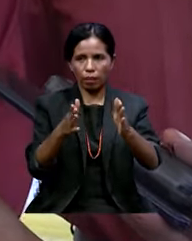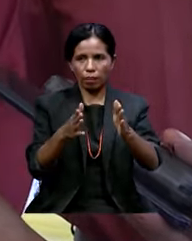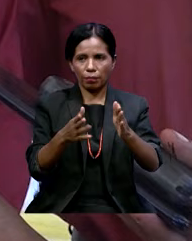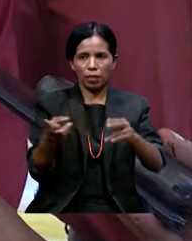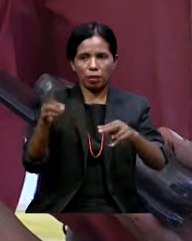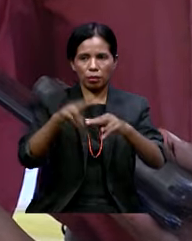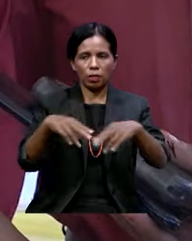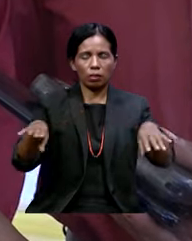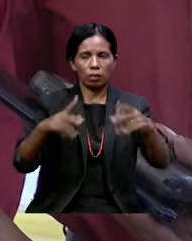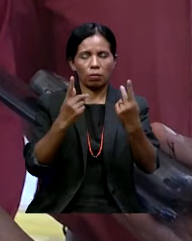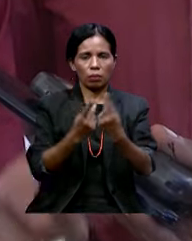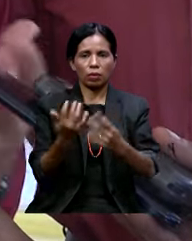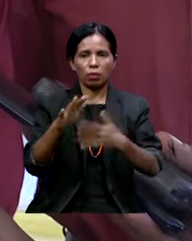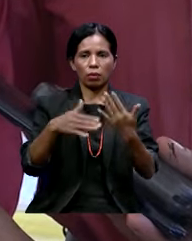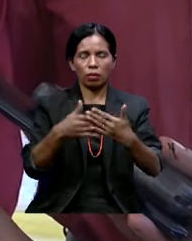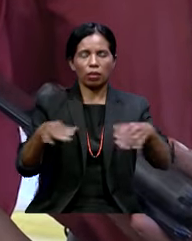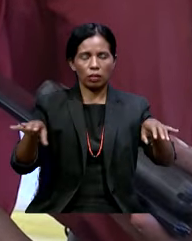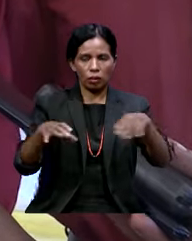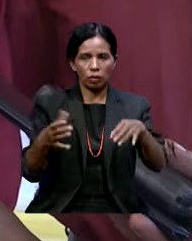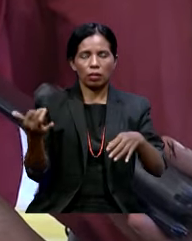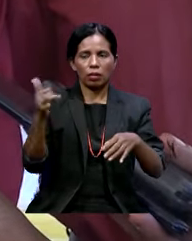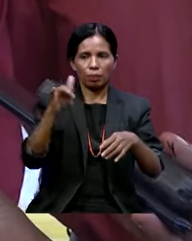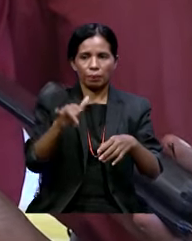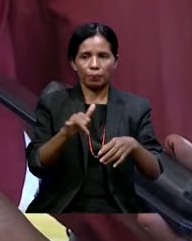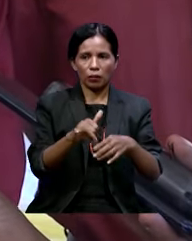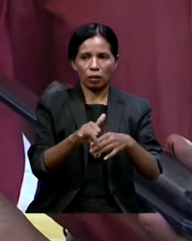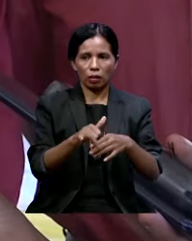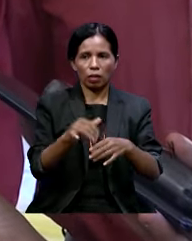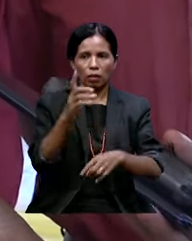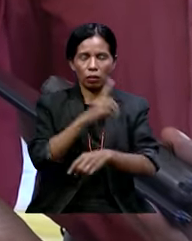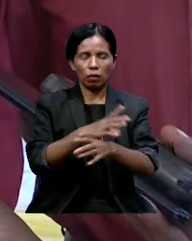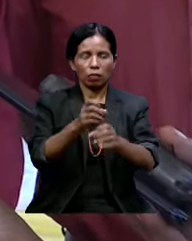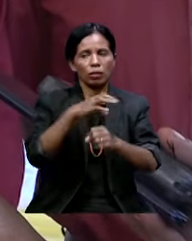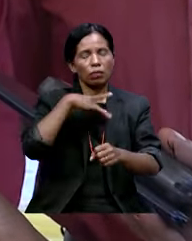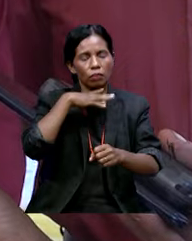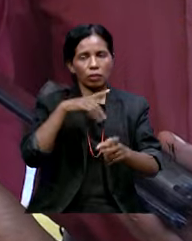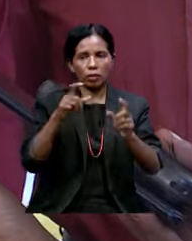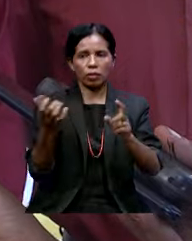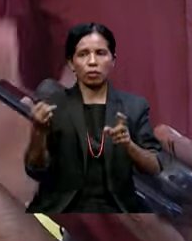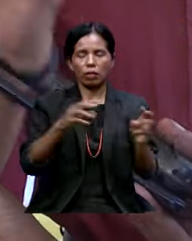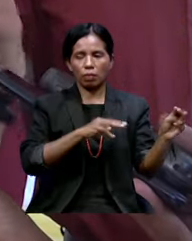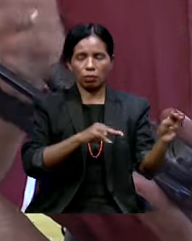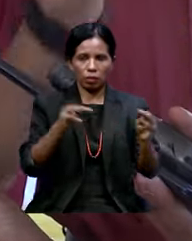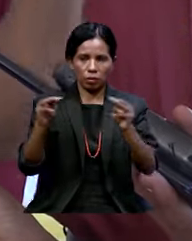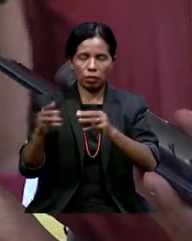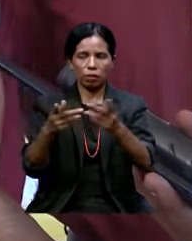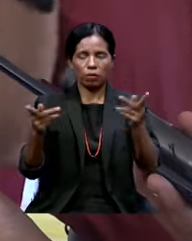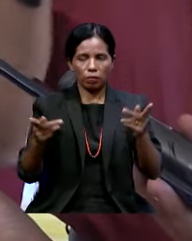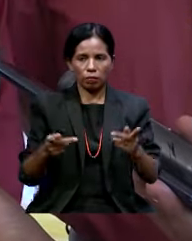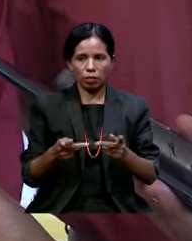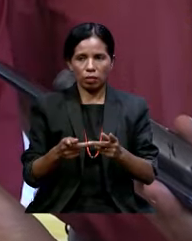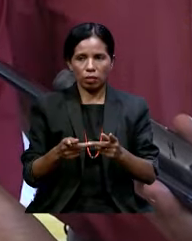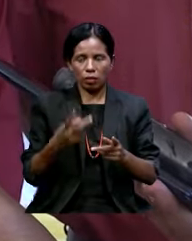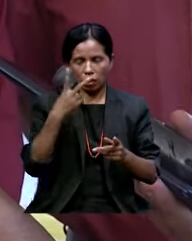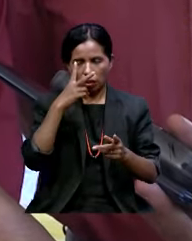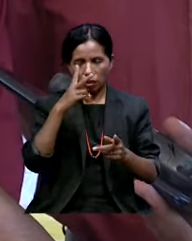Aumenta servisu kompanyi sirnia, servisu sirnia ne, sirnia servisu lor raut lisu ne, parno ne bel muda ambie, bel muda figura di